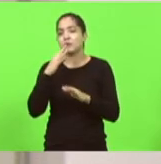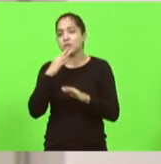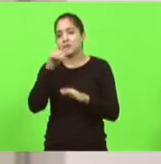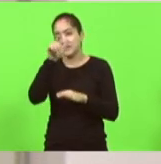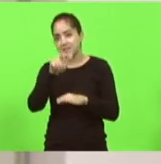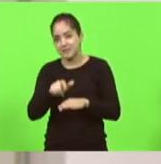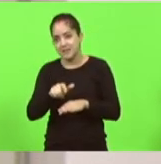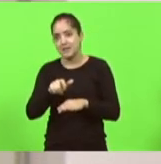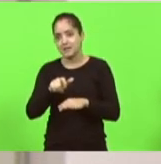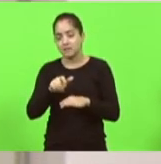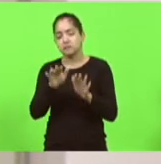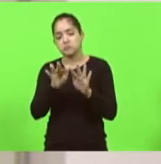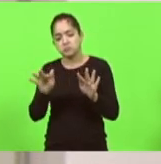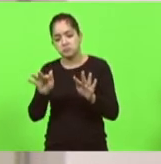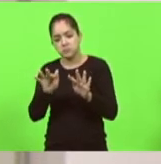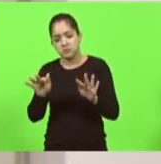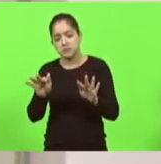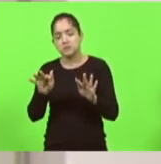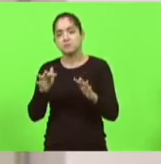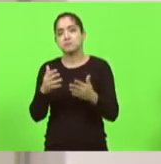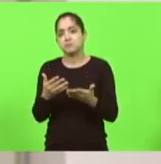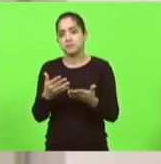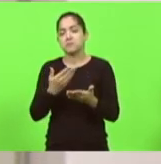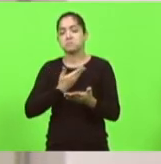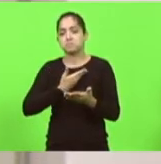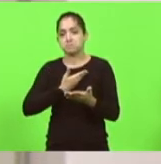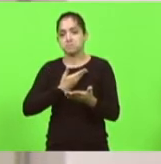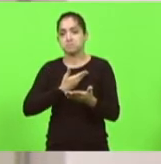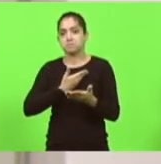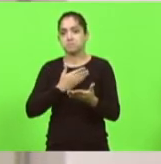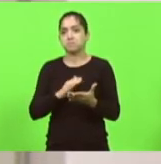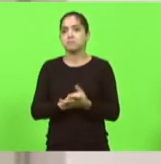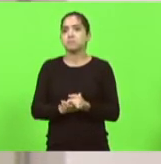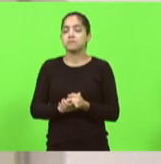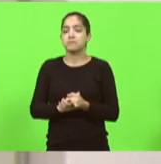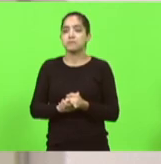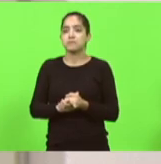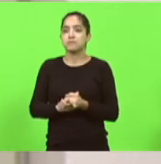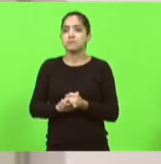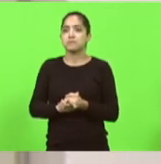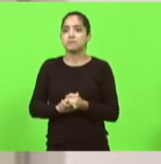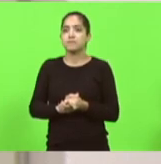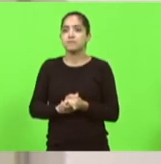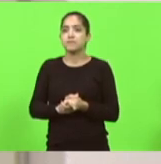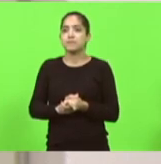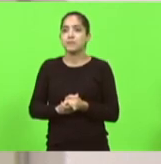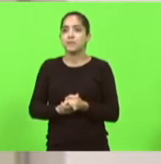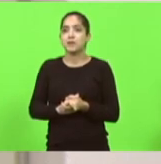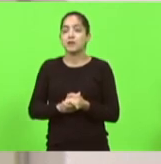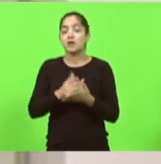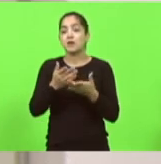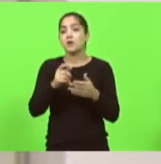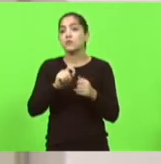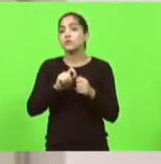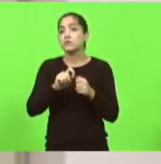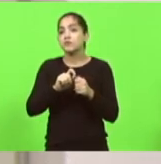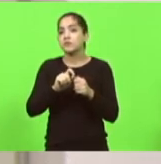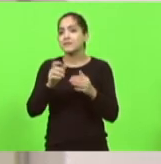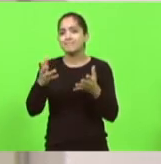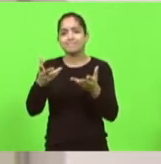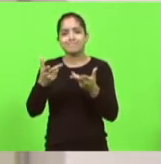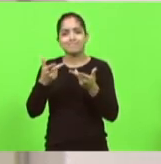ser um sujeito simples, humilde, amigo. Foi muito simplório nas suas palavras. O que o senhor fez, doutor Emanuel, é